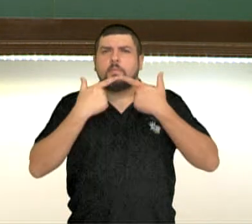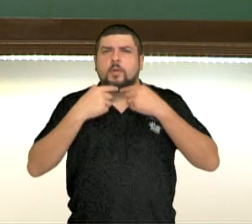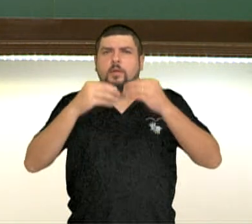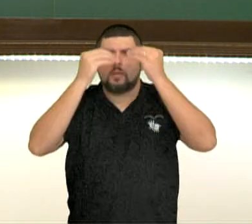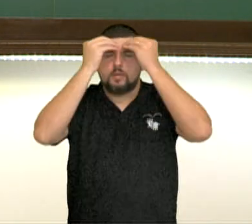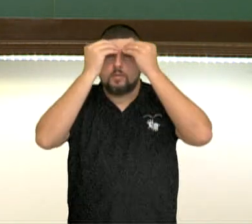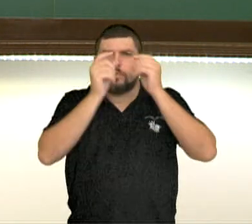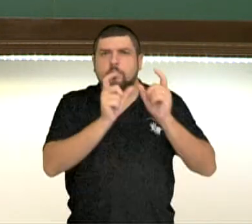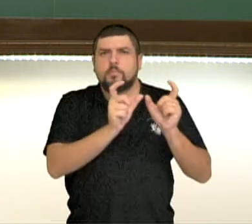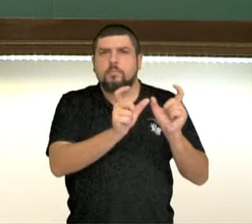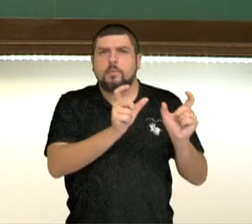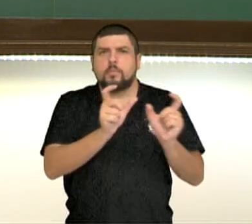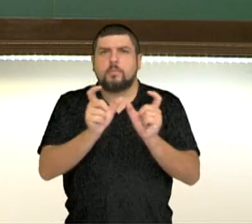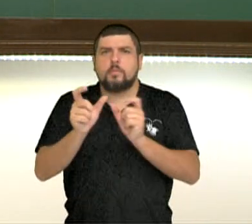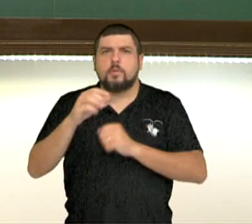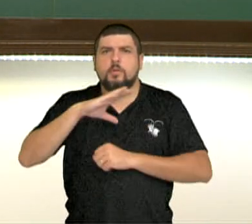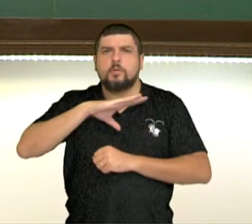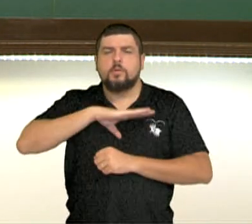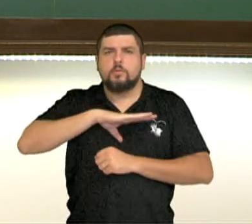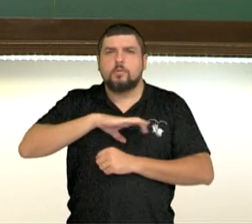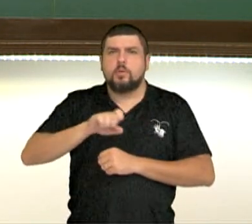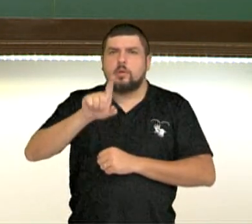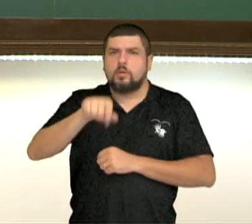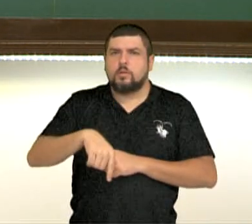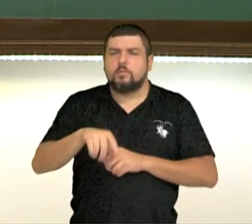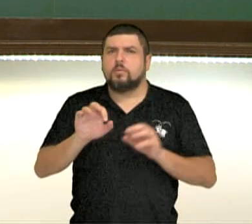Na norma padrão, uma linguagem culta.